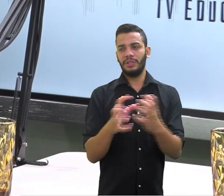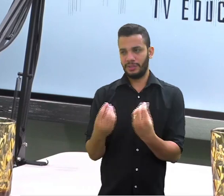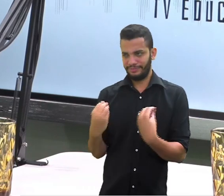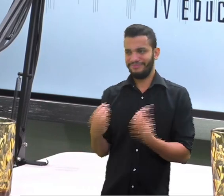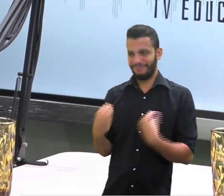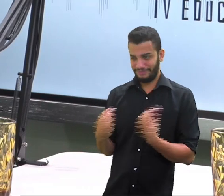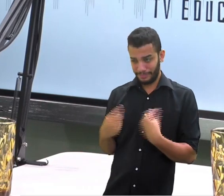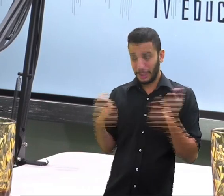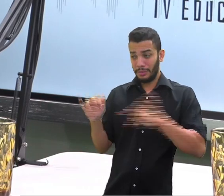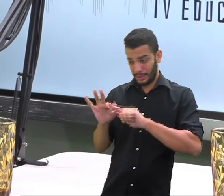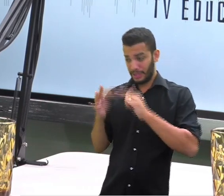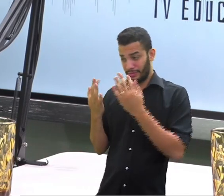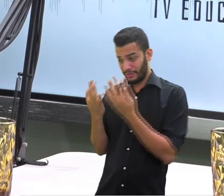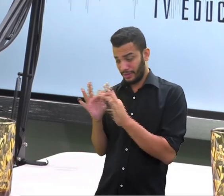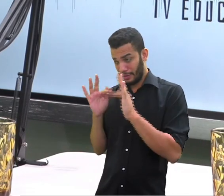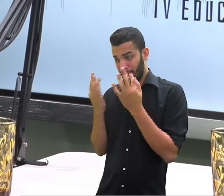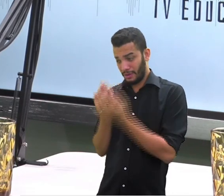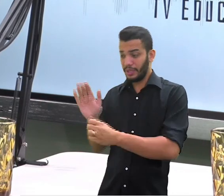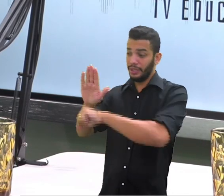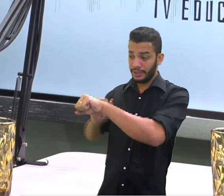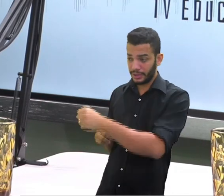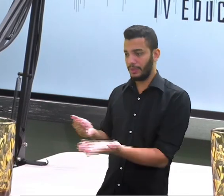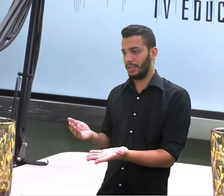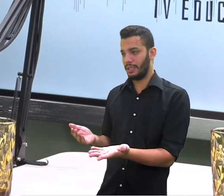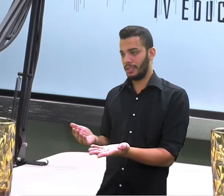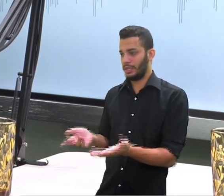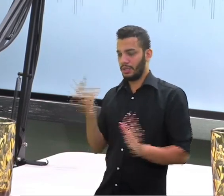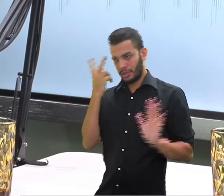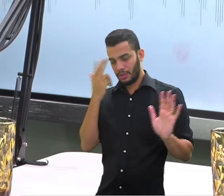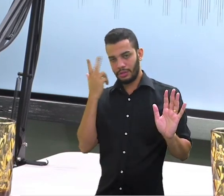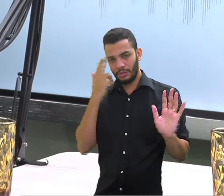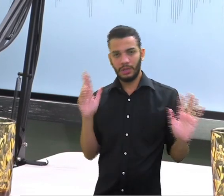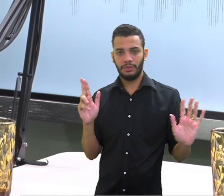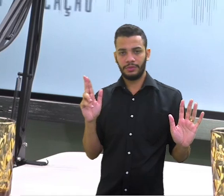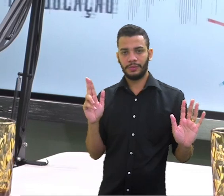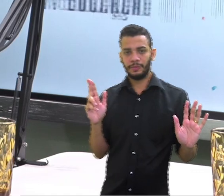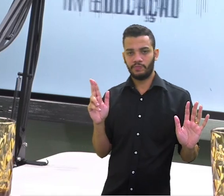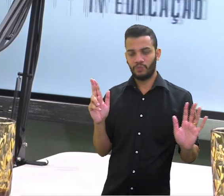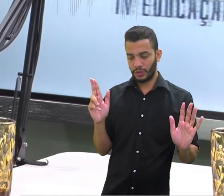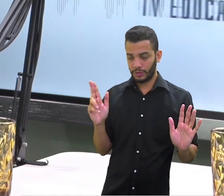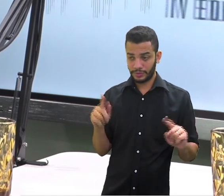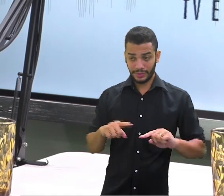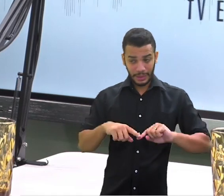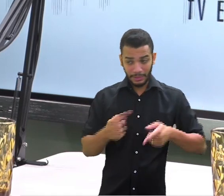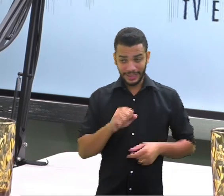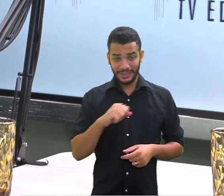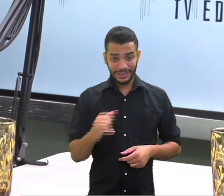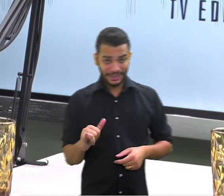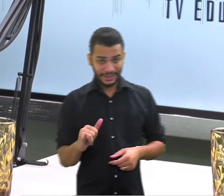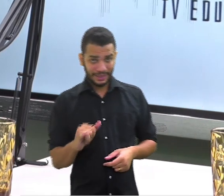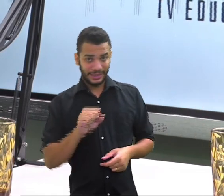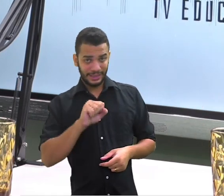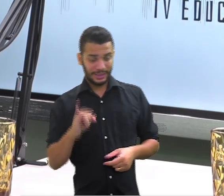com os pais, se os alunos forem menores, para trazer, para orientar. Então tem o antes, que é o melhor, mas quando acontece o crime, a escola não pode